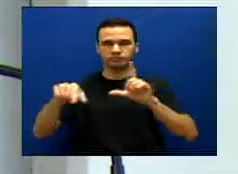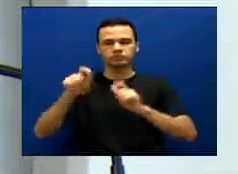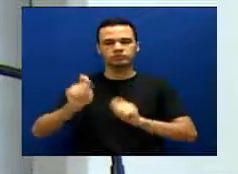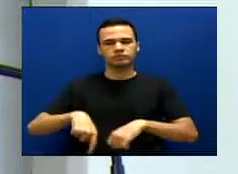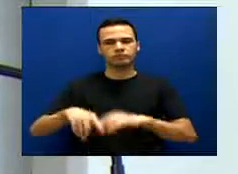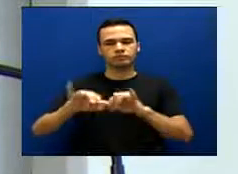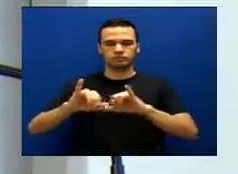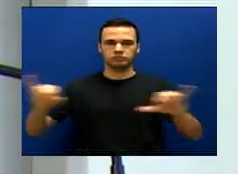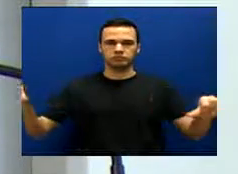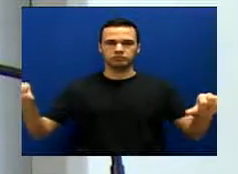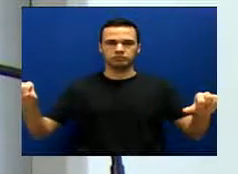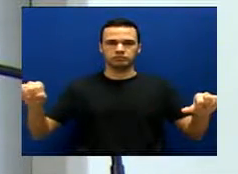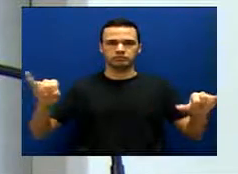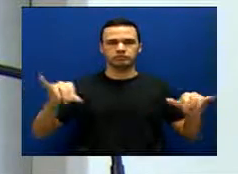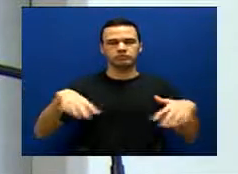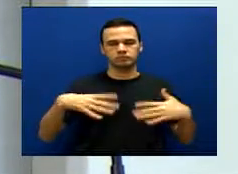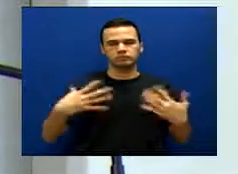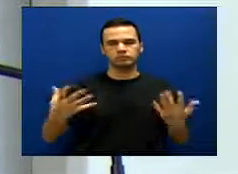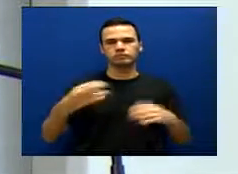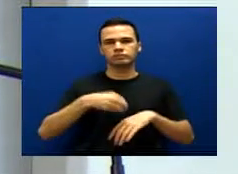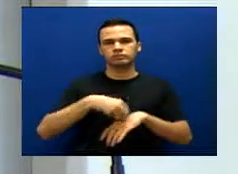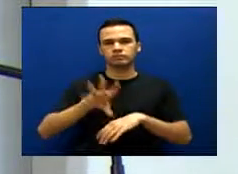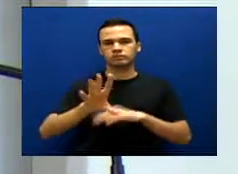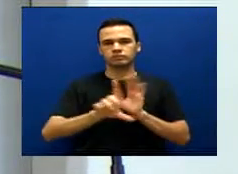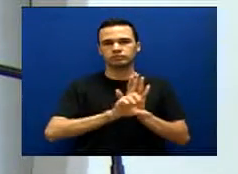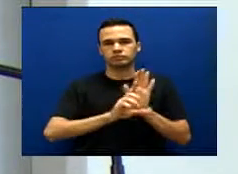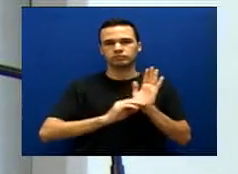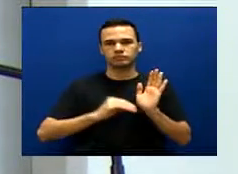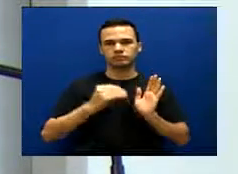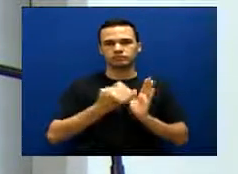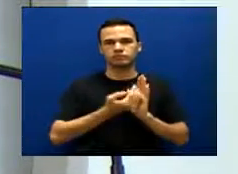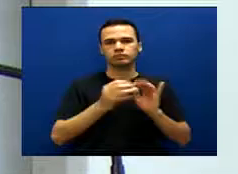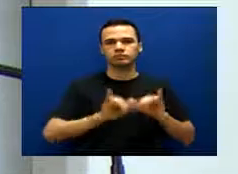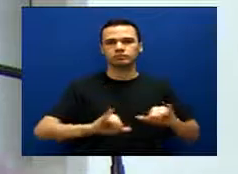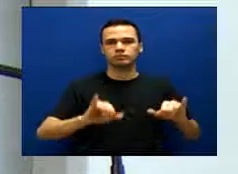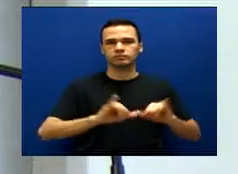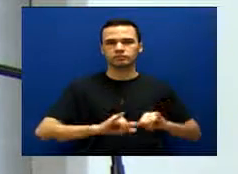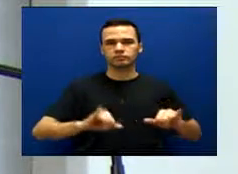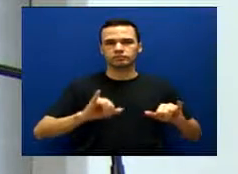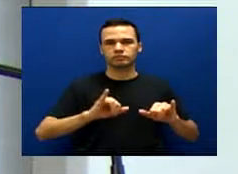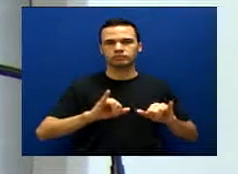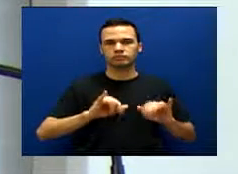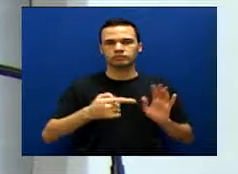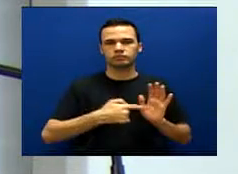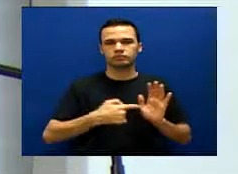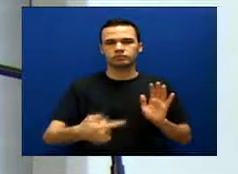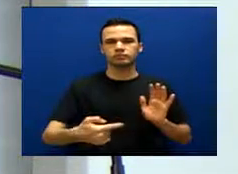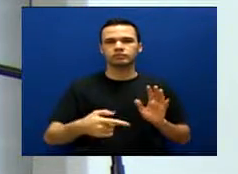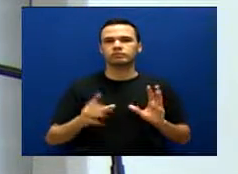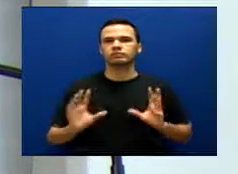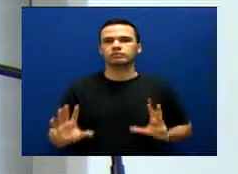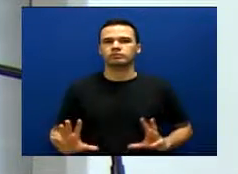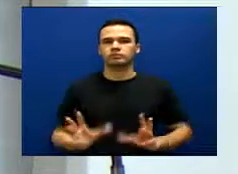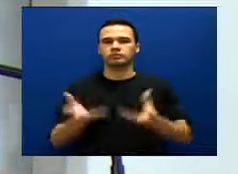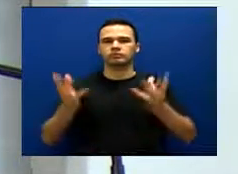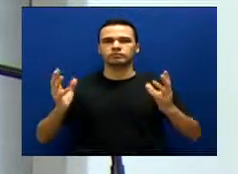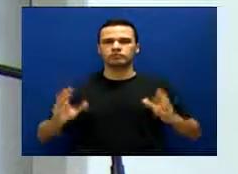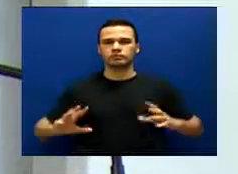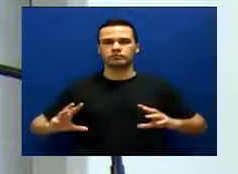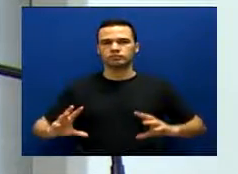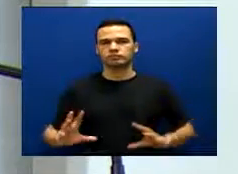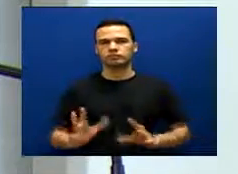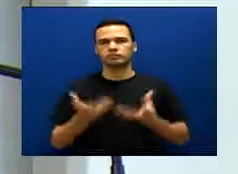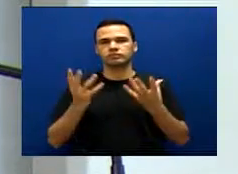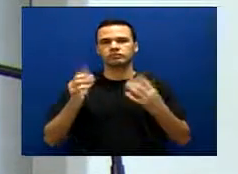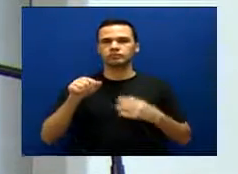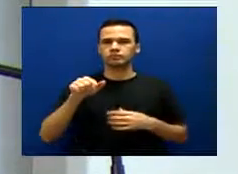proponho nessa lei é que haja aí a divulgação na frase incentivando, né, que haja